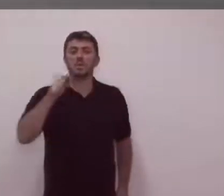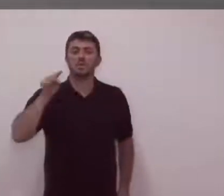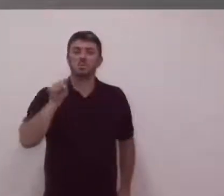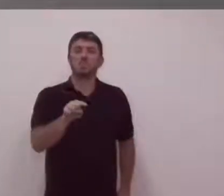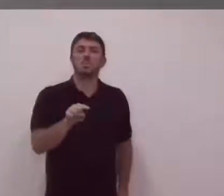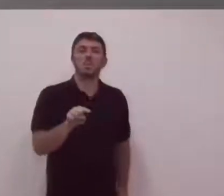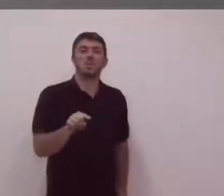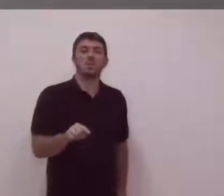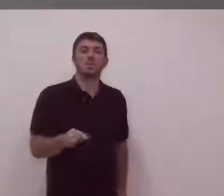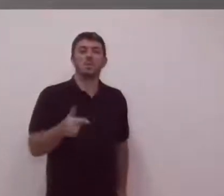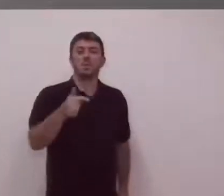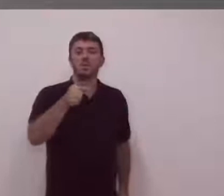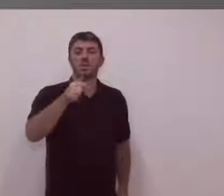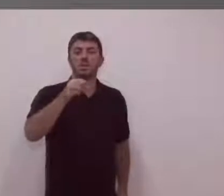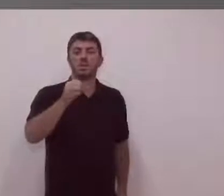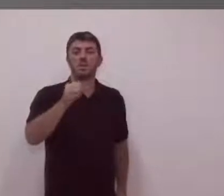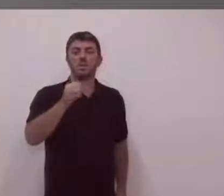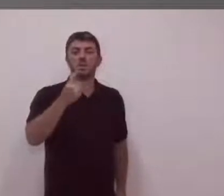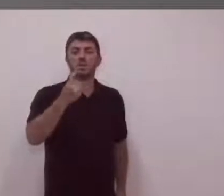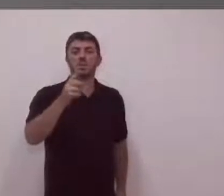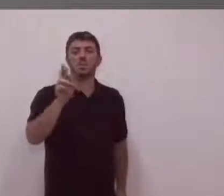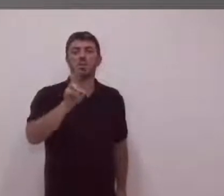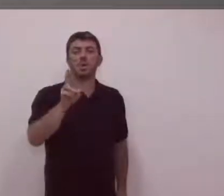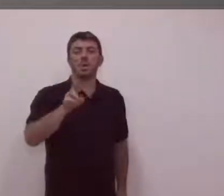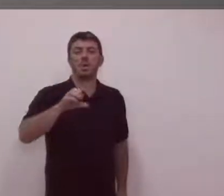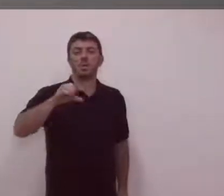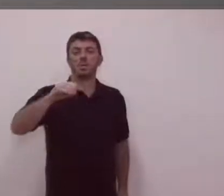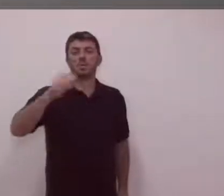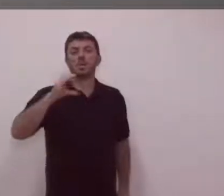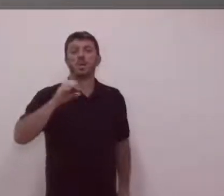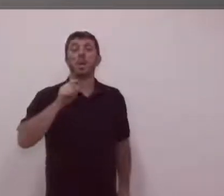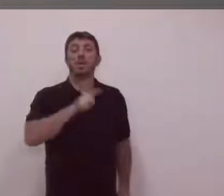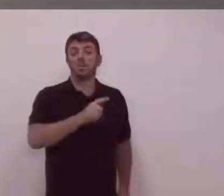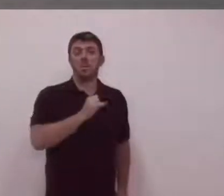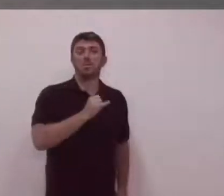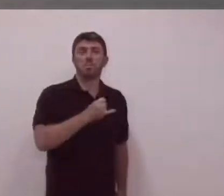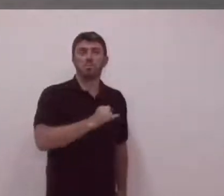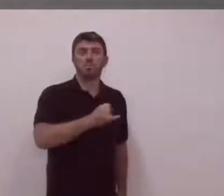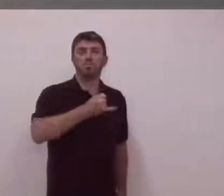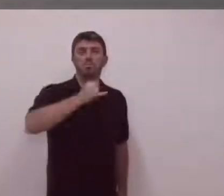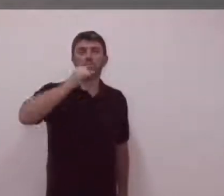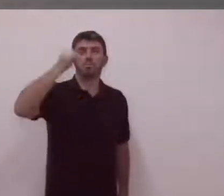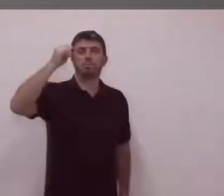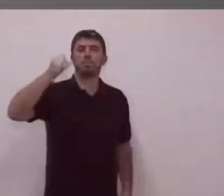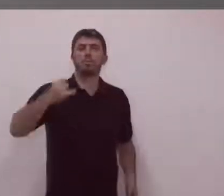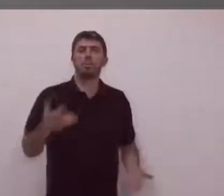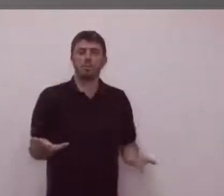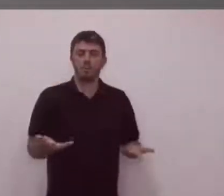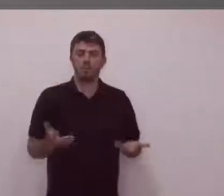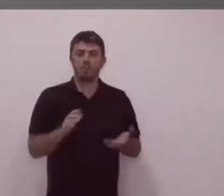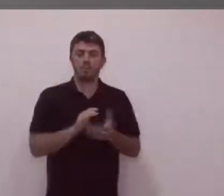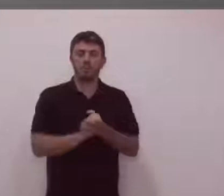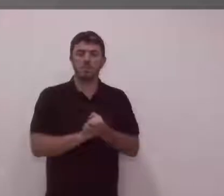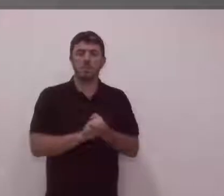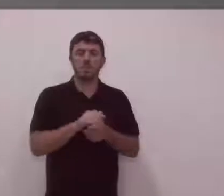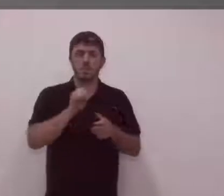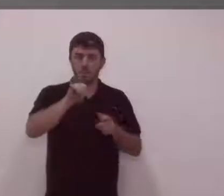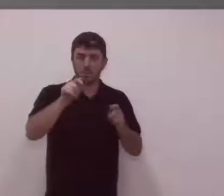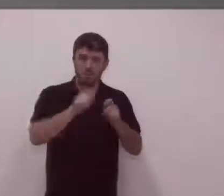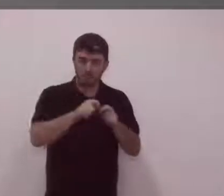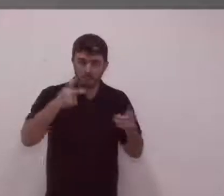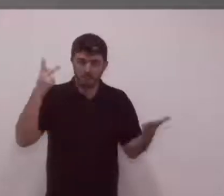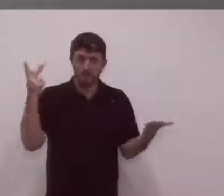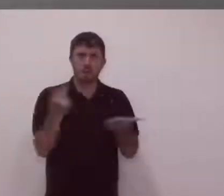e 90 centavos esse valor será corrigido se fez algo de errado